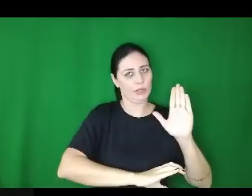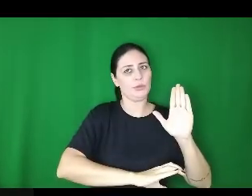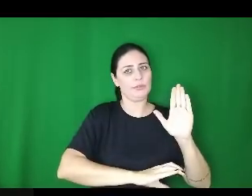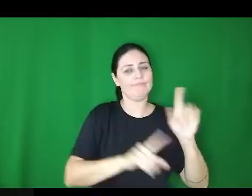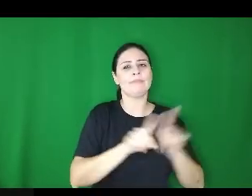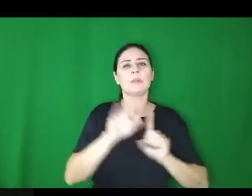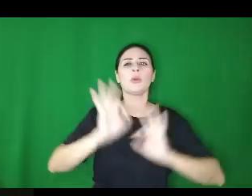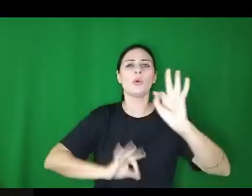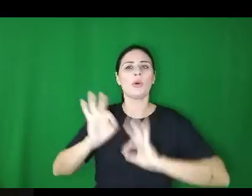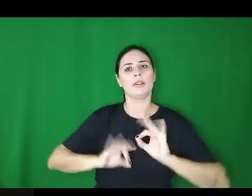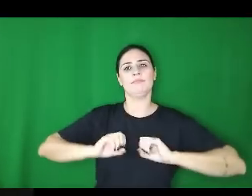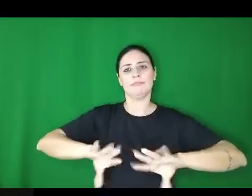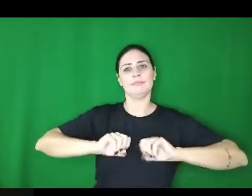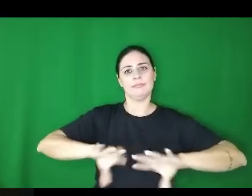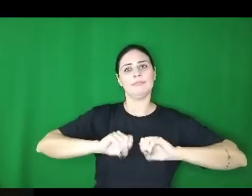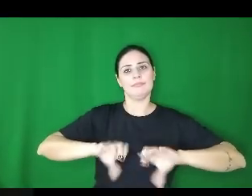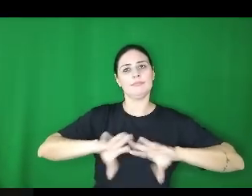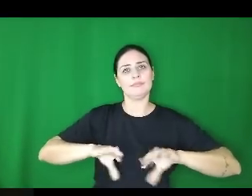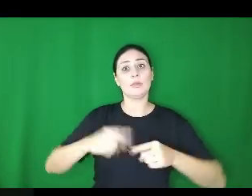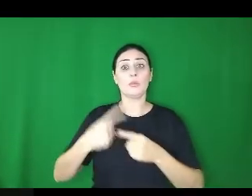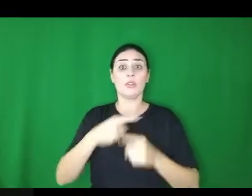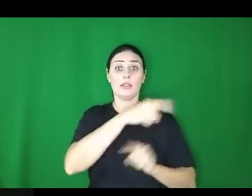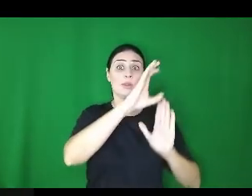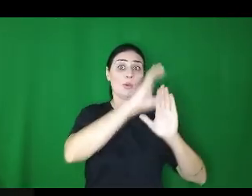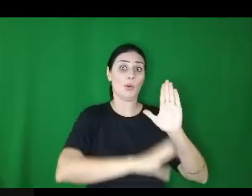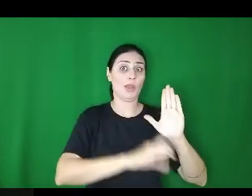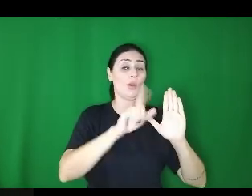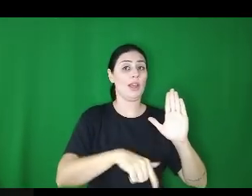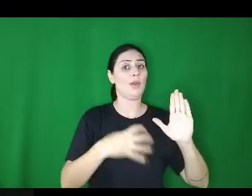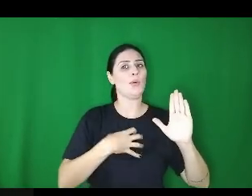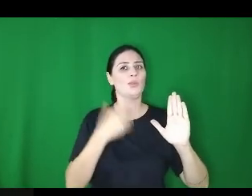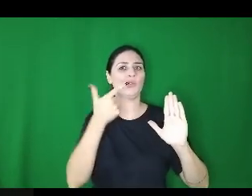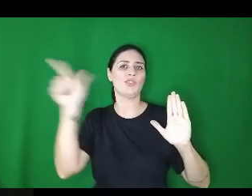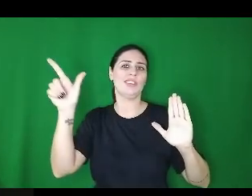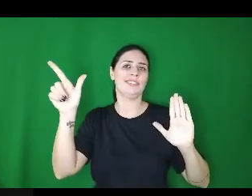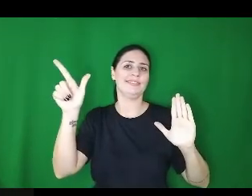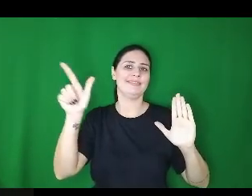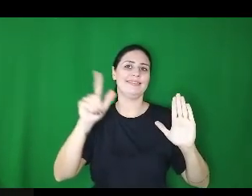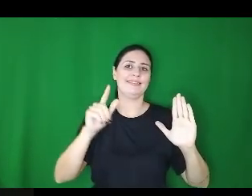Outro seria um documento se a gente pensasse que não era dentro dessa modalidade,